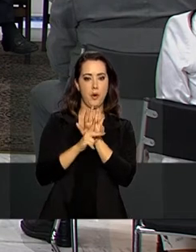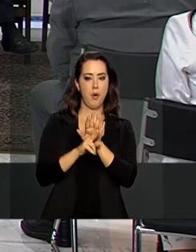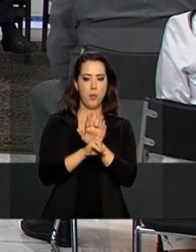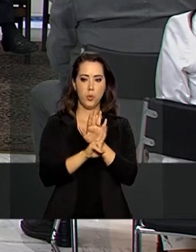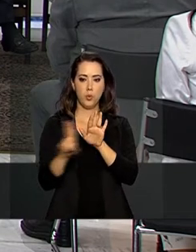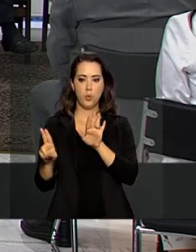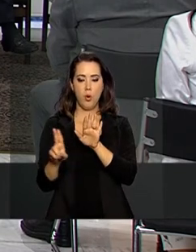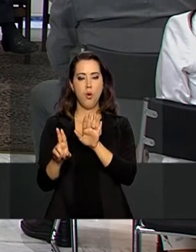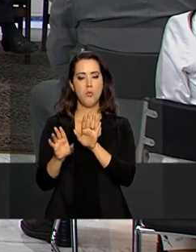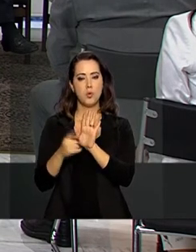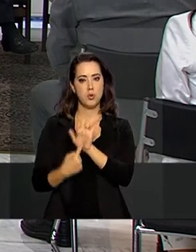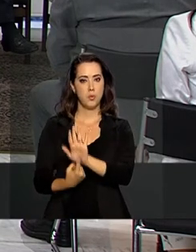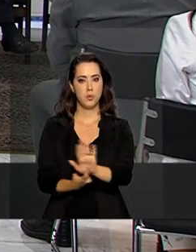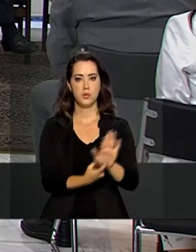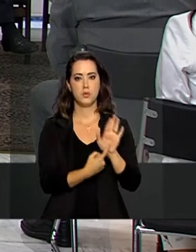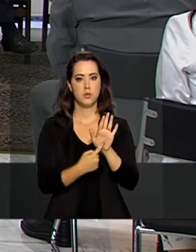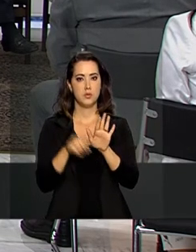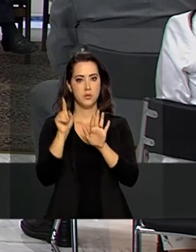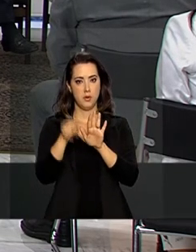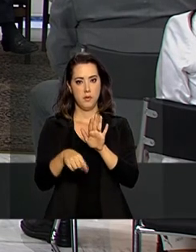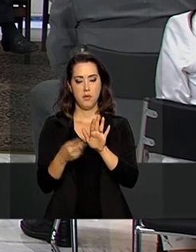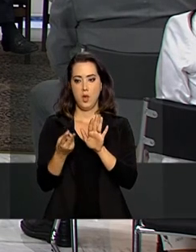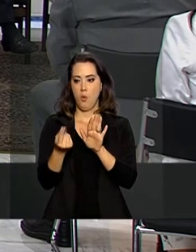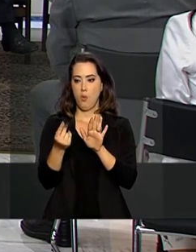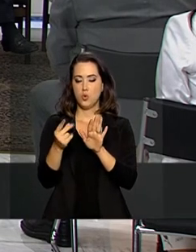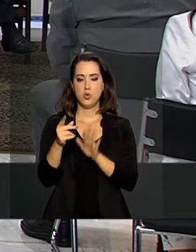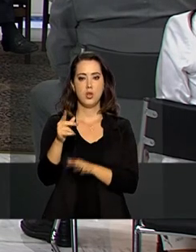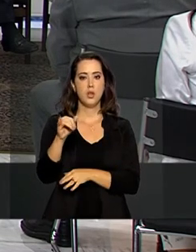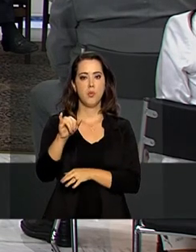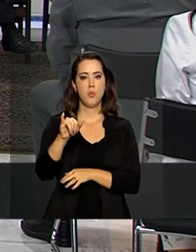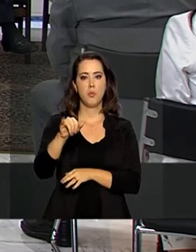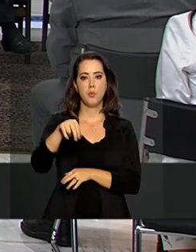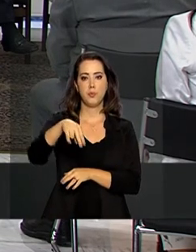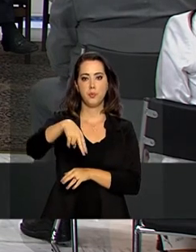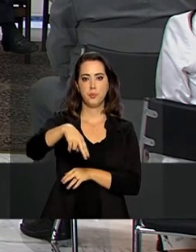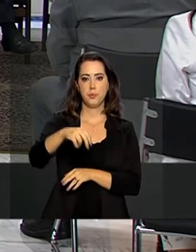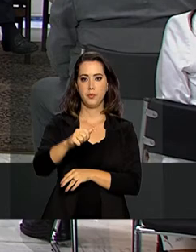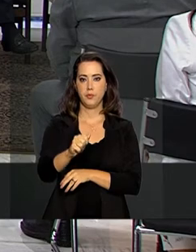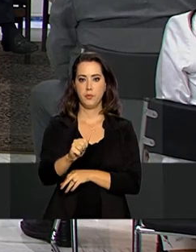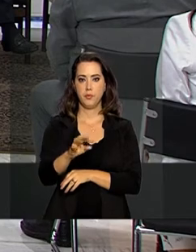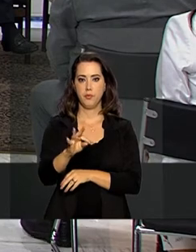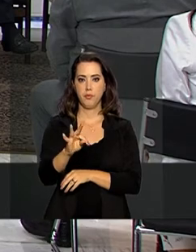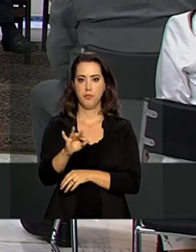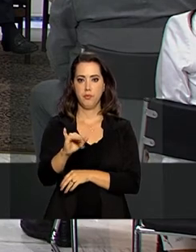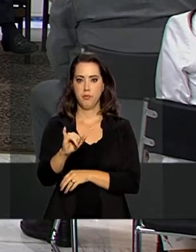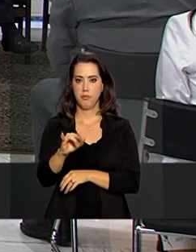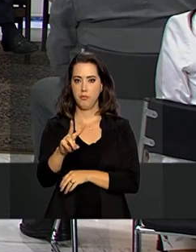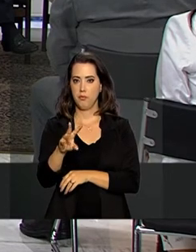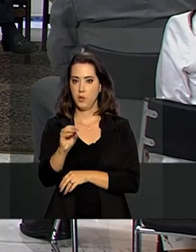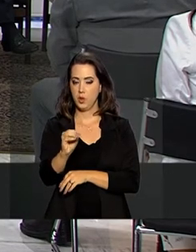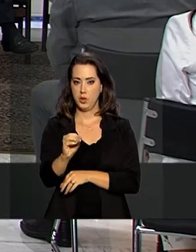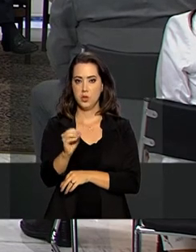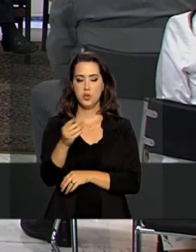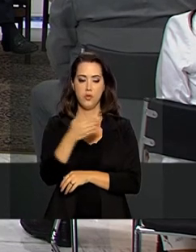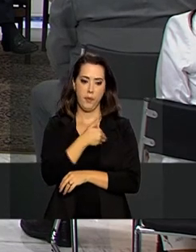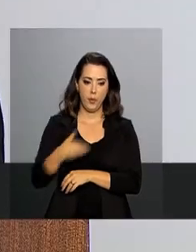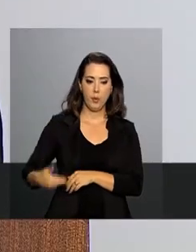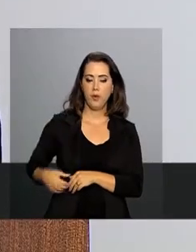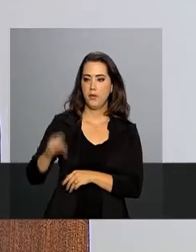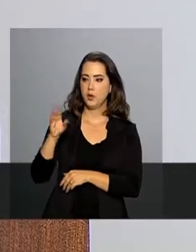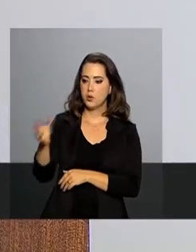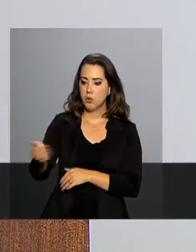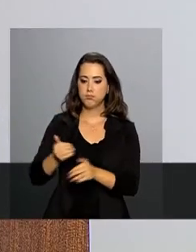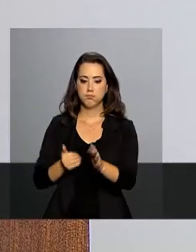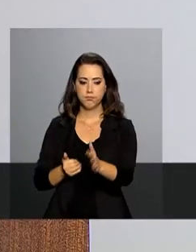estava revelando tratava de uma conta inativa ou seja ficava por conta do poder público o poder público ea